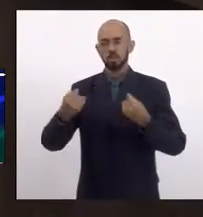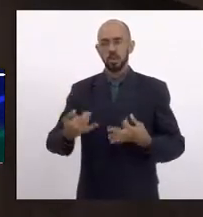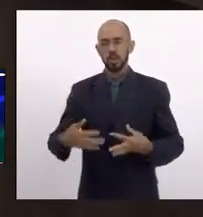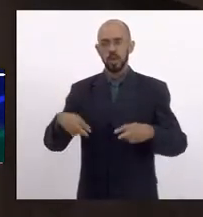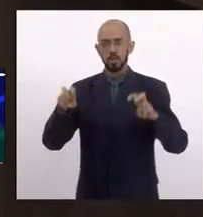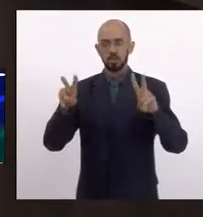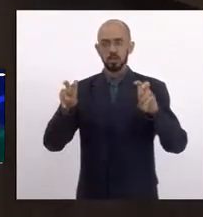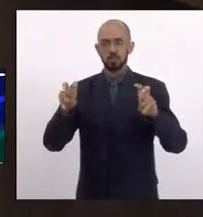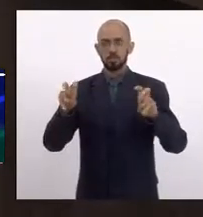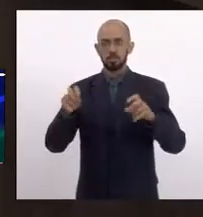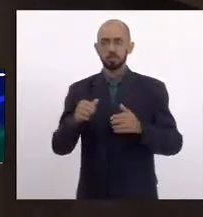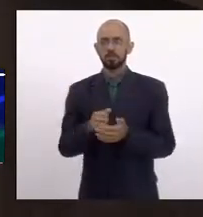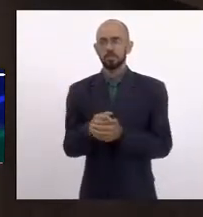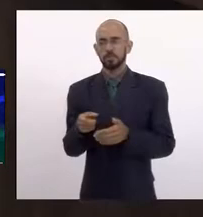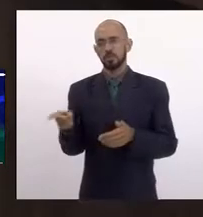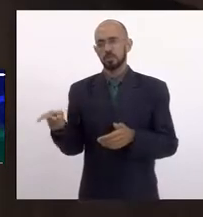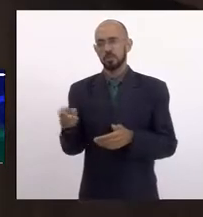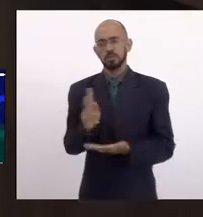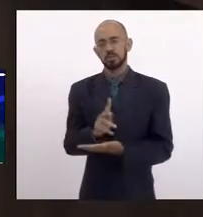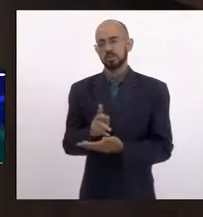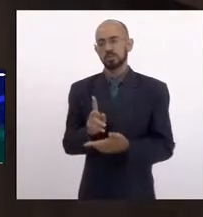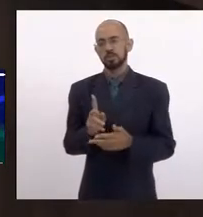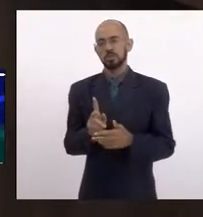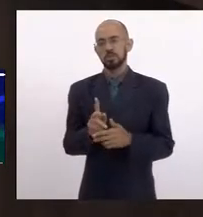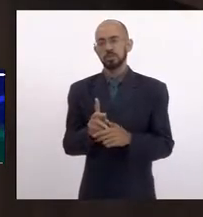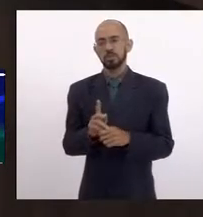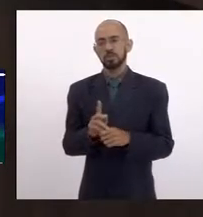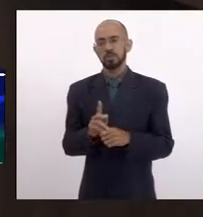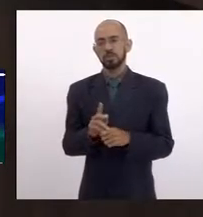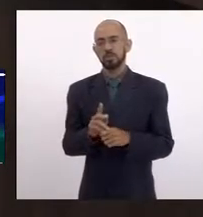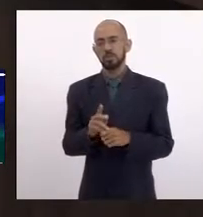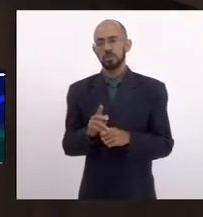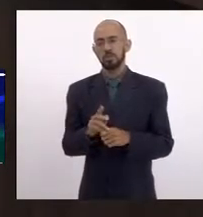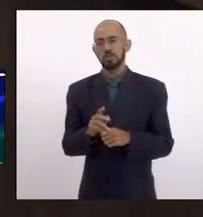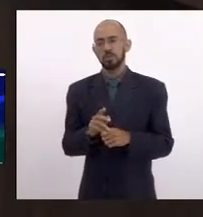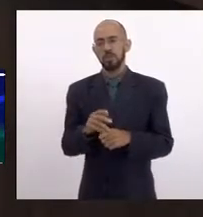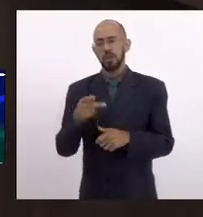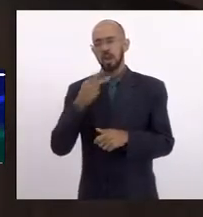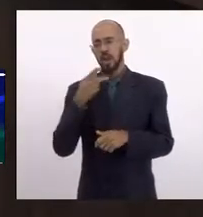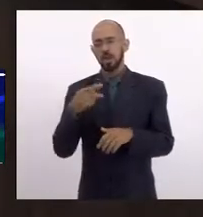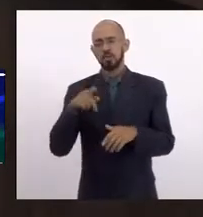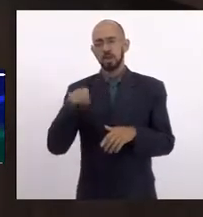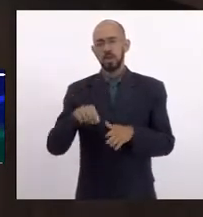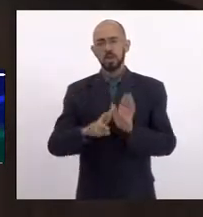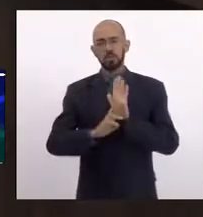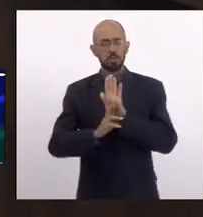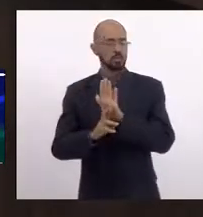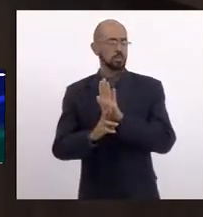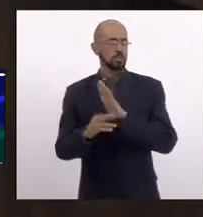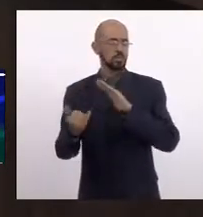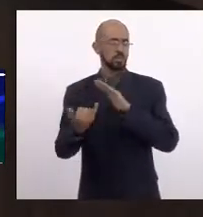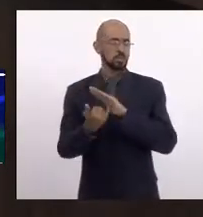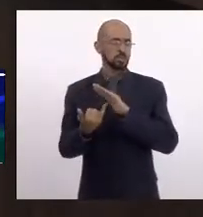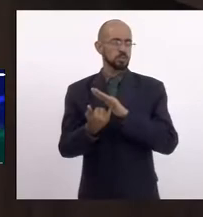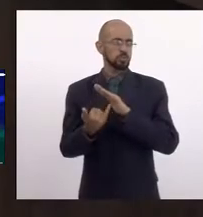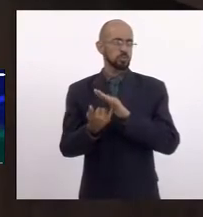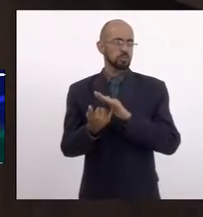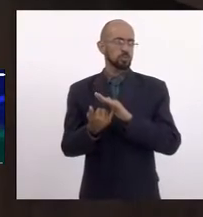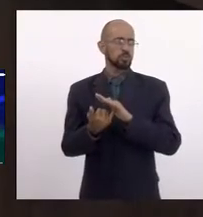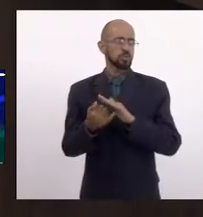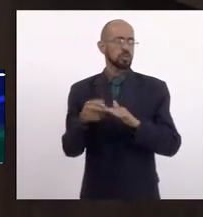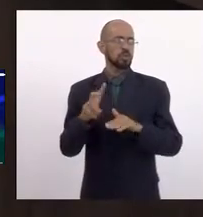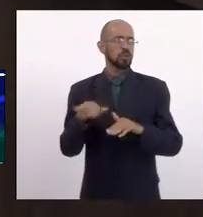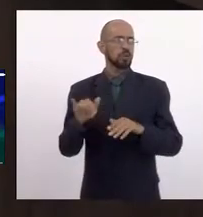e eles como sempre disseram que representam as instituições e que